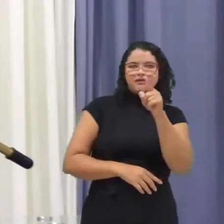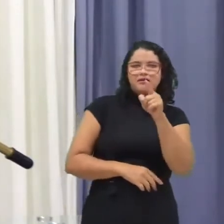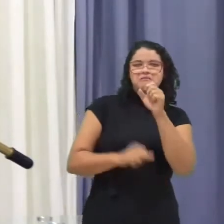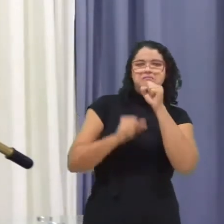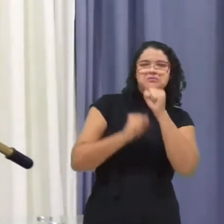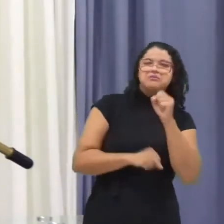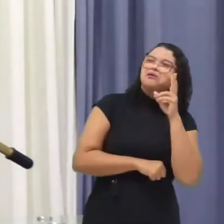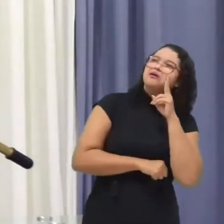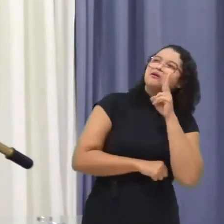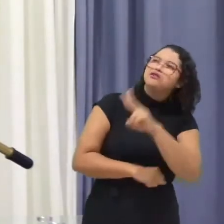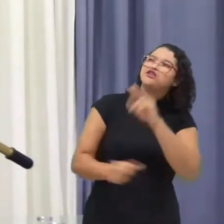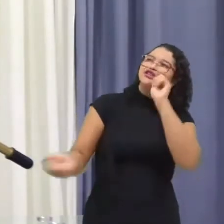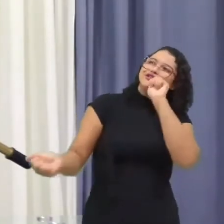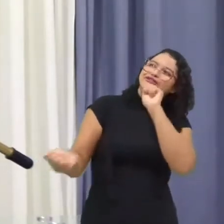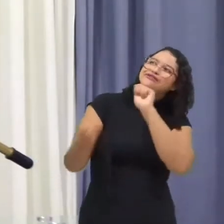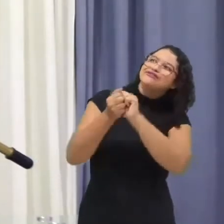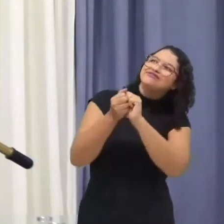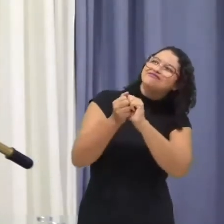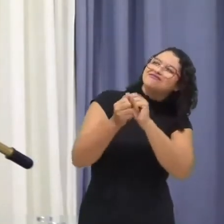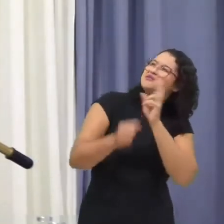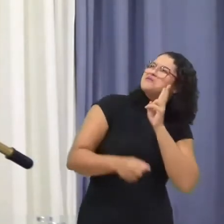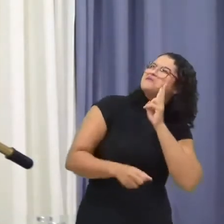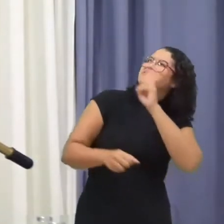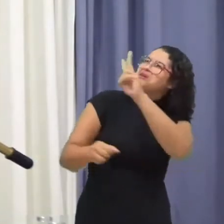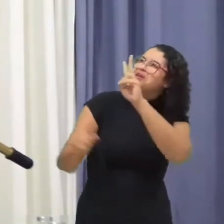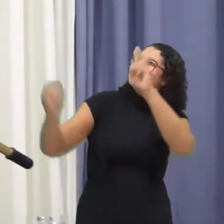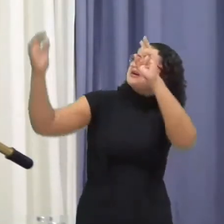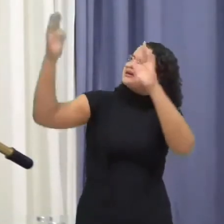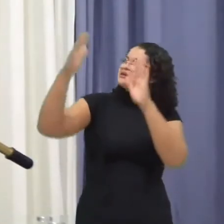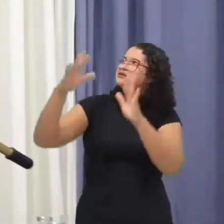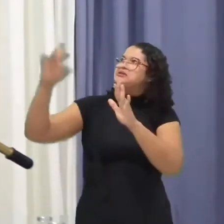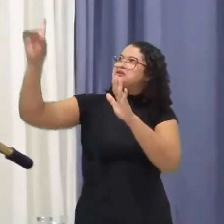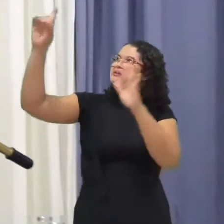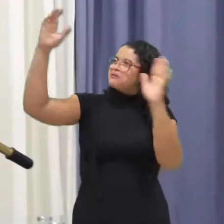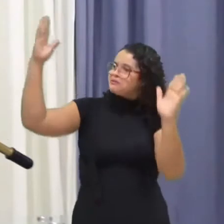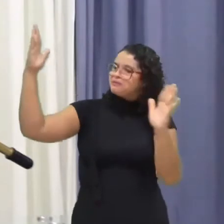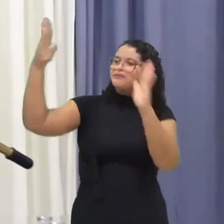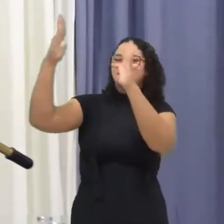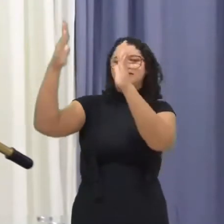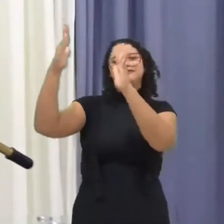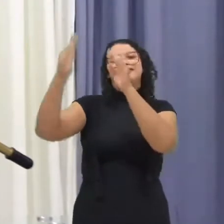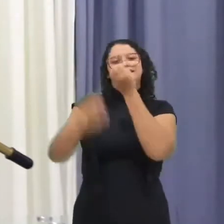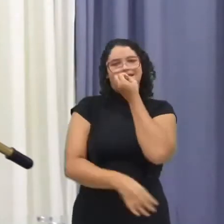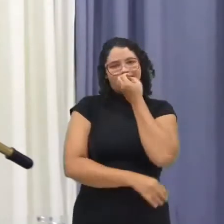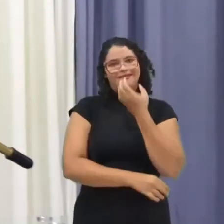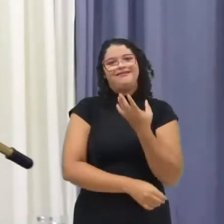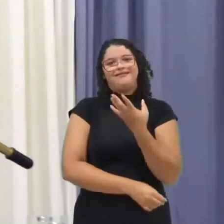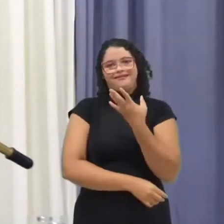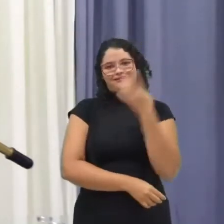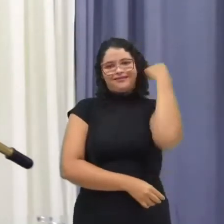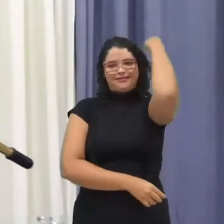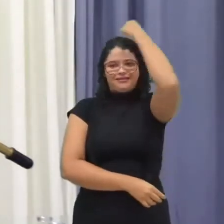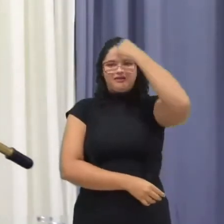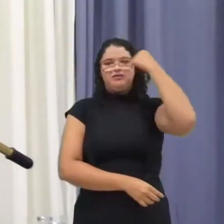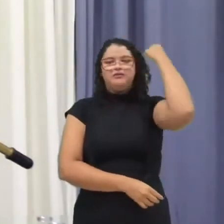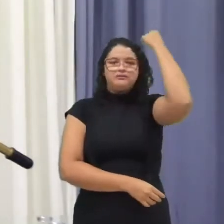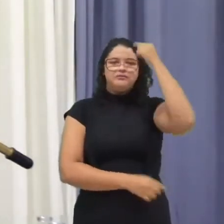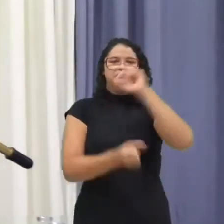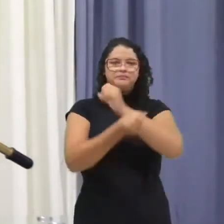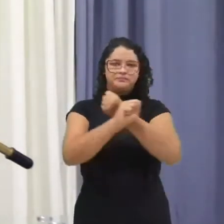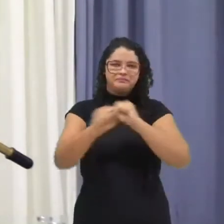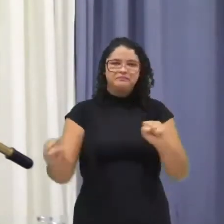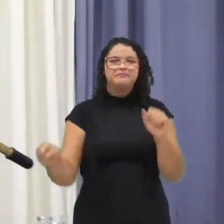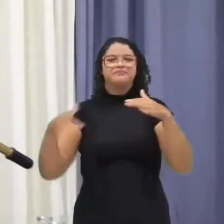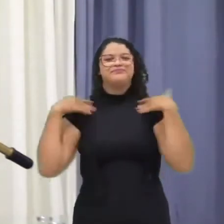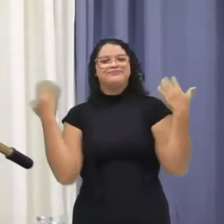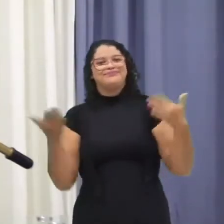nós juntos olharmos o nosso Deus face a face. Bendito seja o seu santo nome. Esta é a grande alegria.